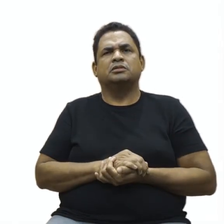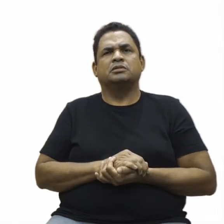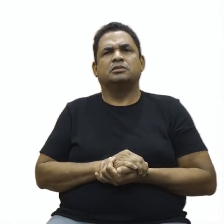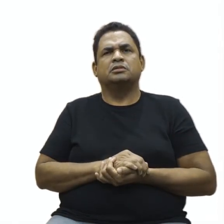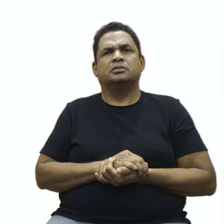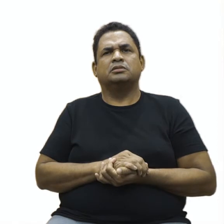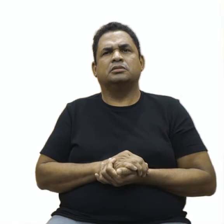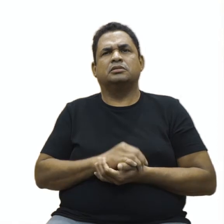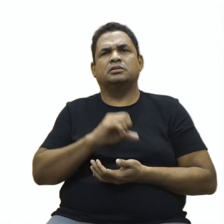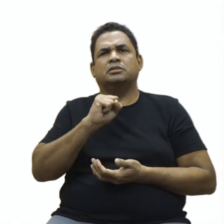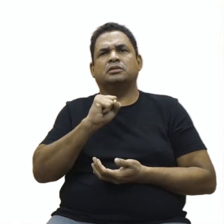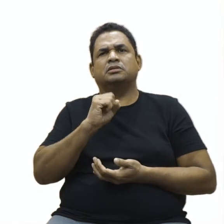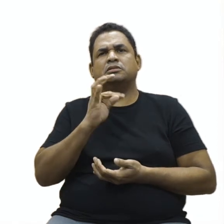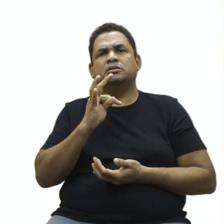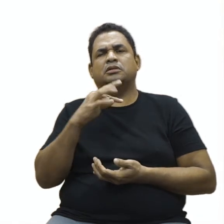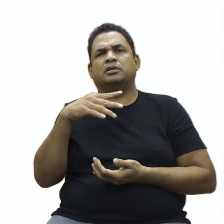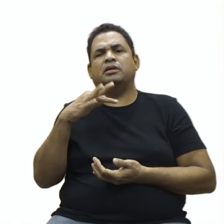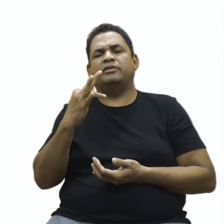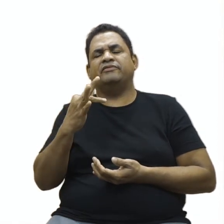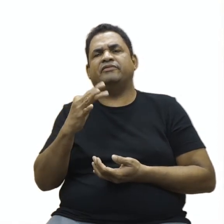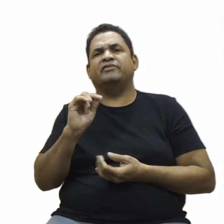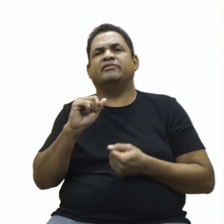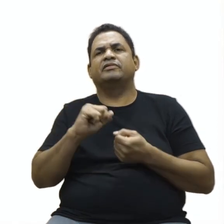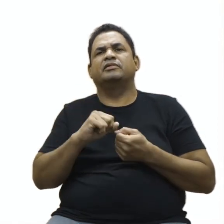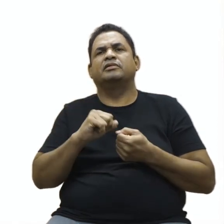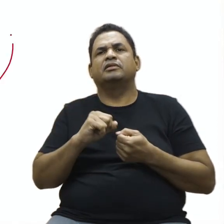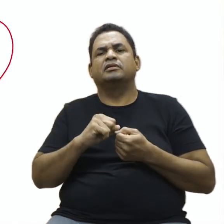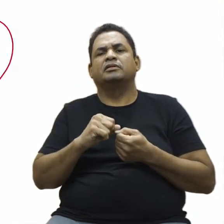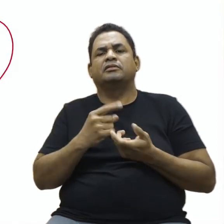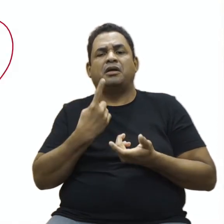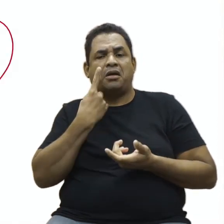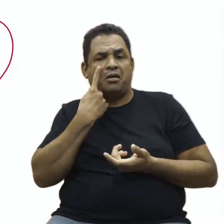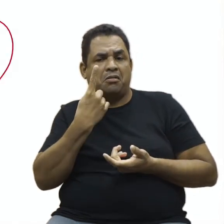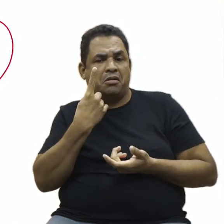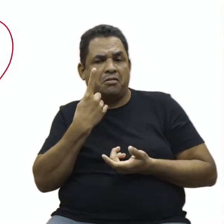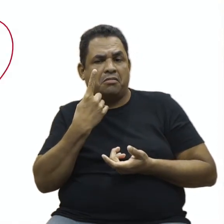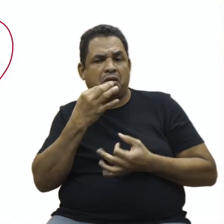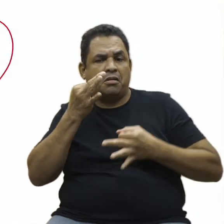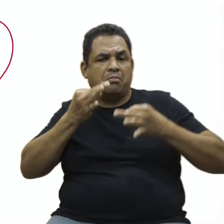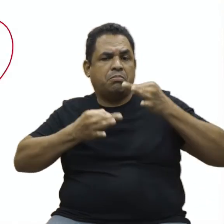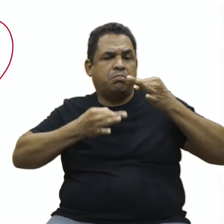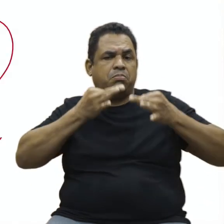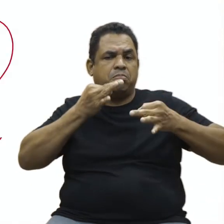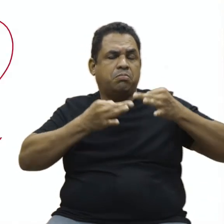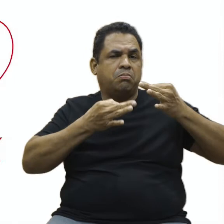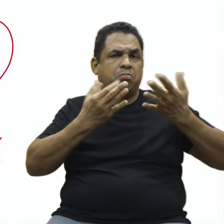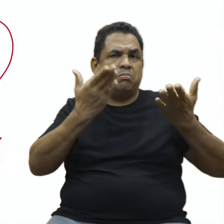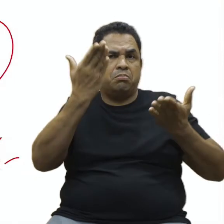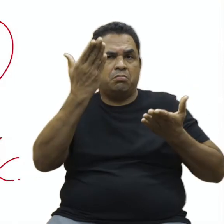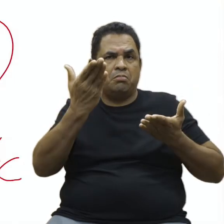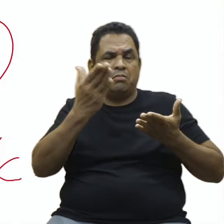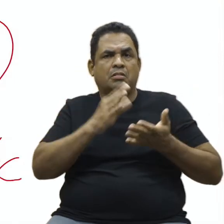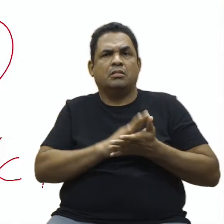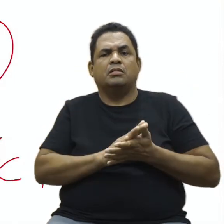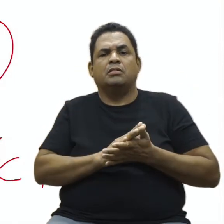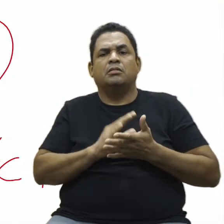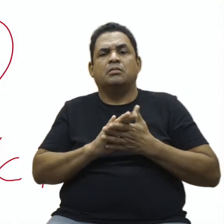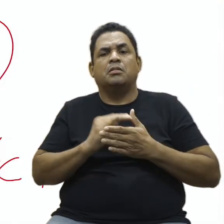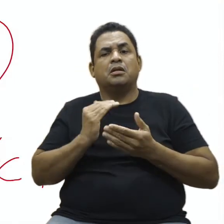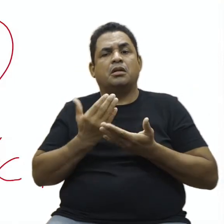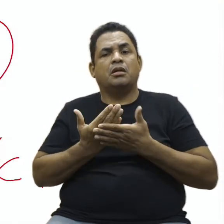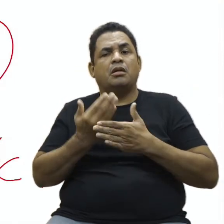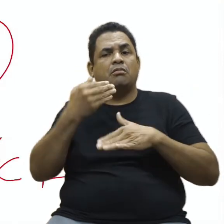Para o STF. O que o STF vai fazer? Vai julgar aquela ação conforme, porque ele é o guardião da